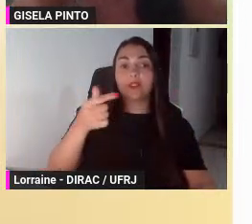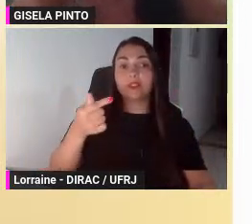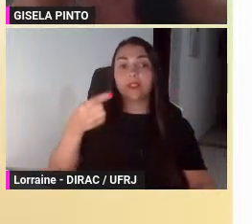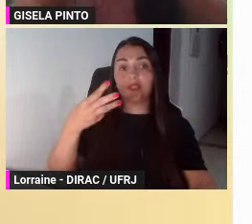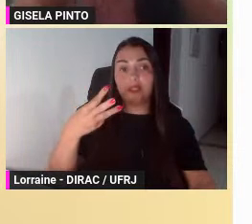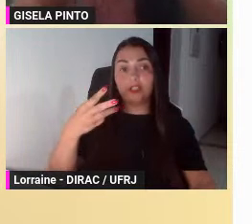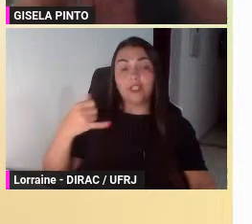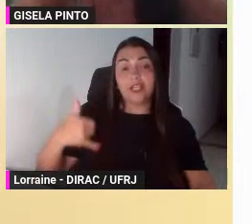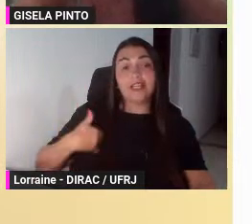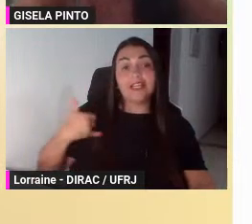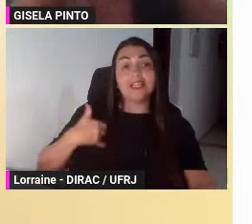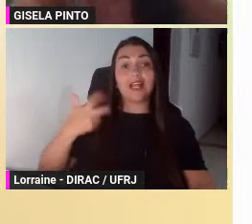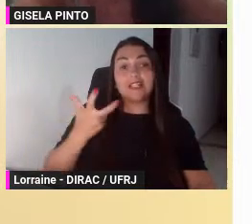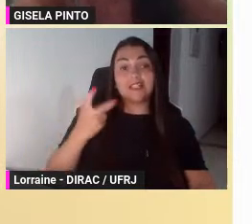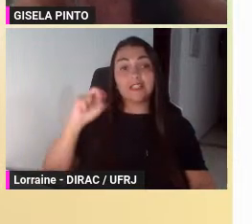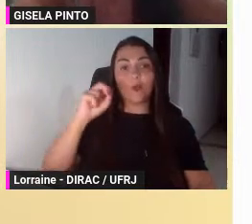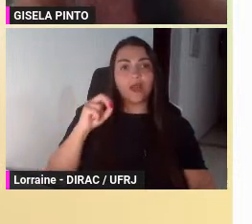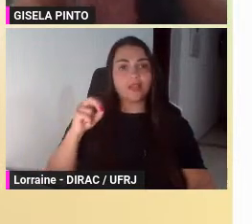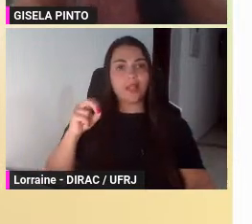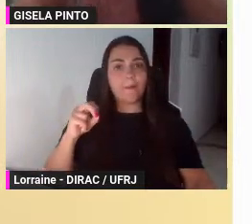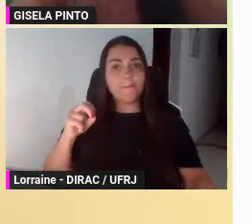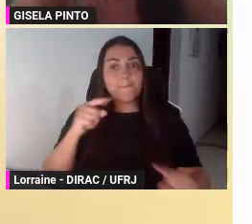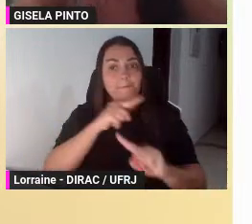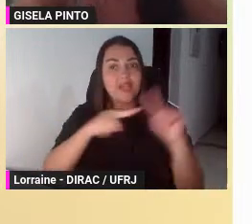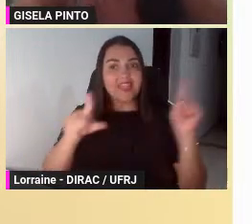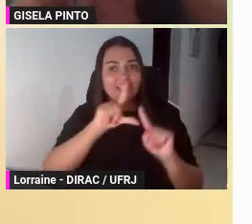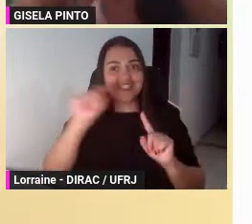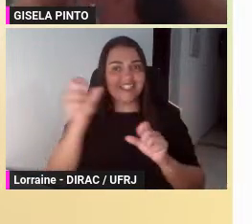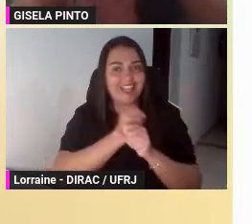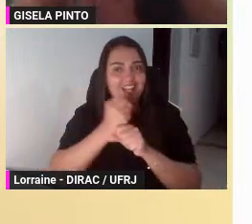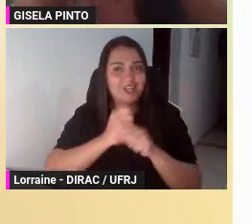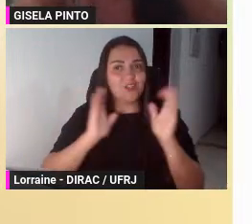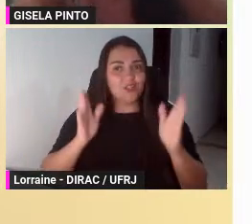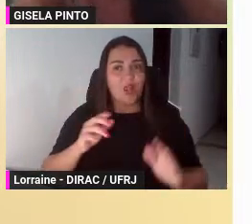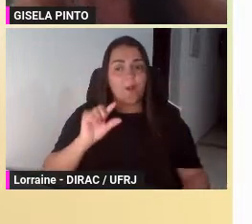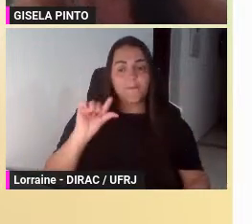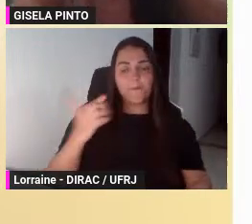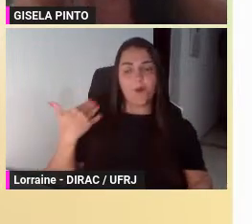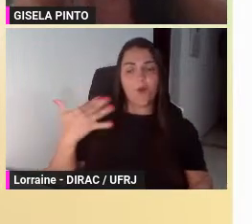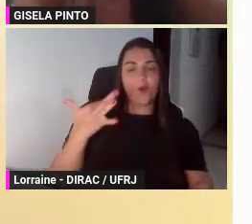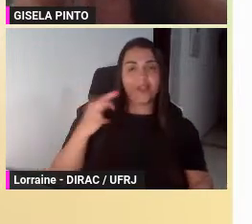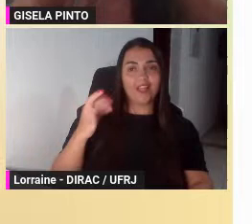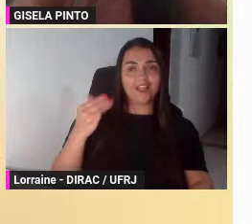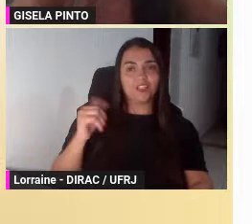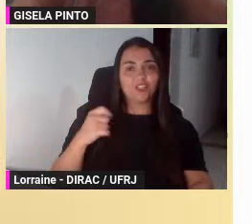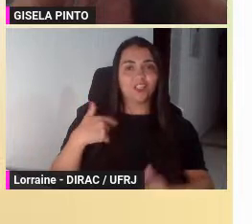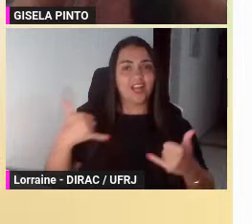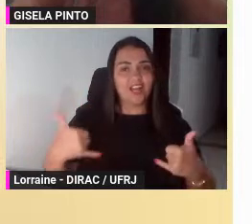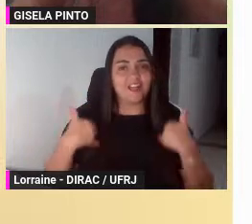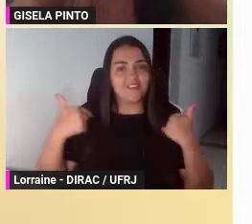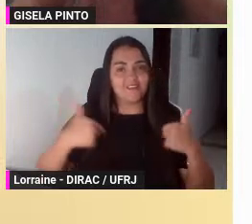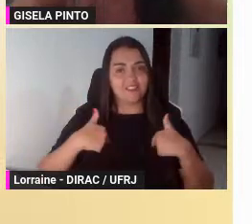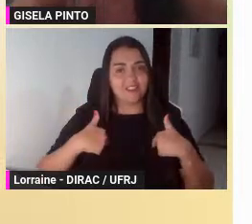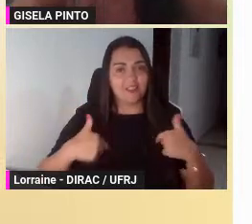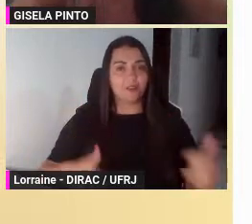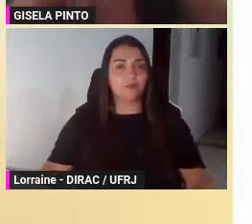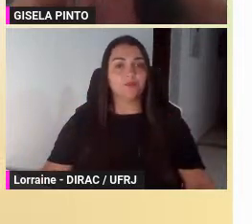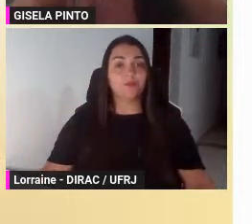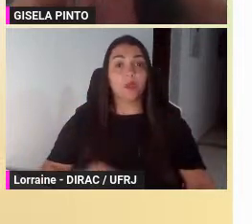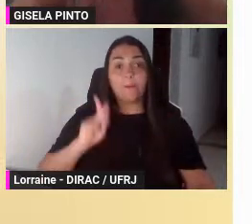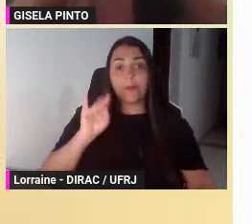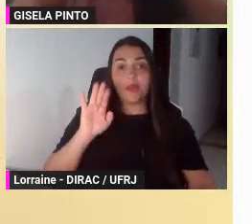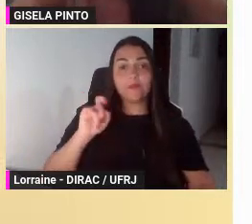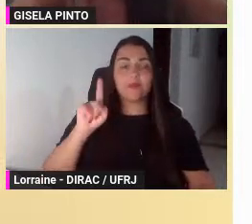anos, felizmente, meio século de vida, agora, uns 10 dias atrás, aproximadamente. Filha de